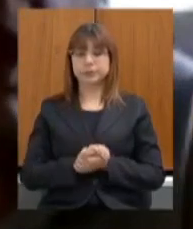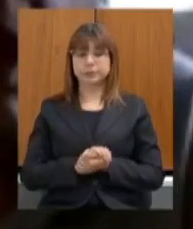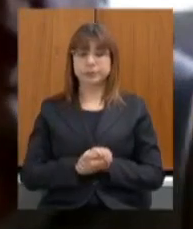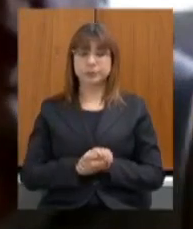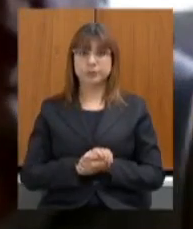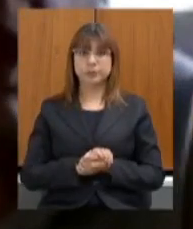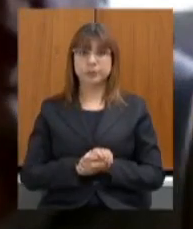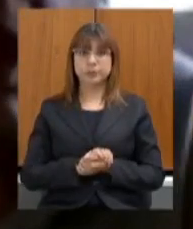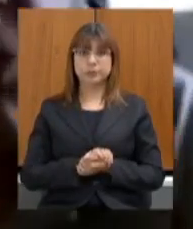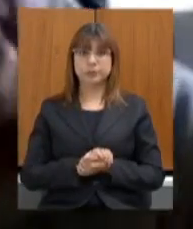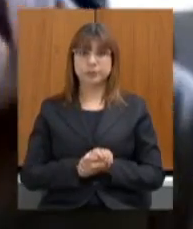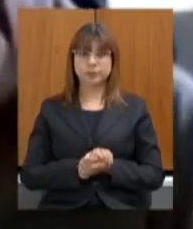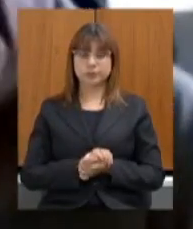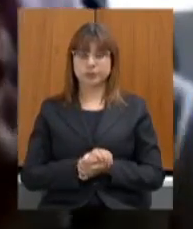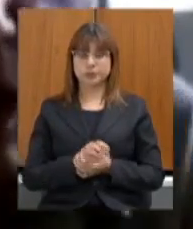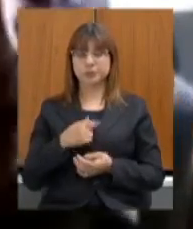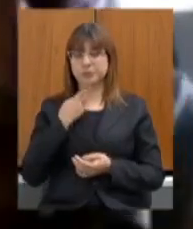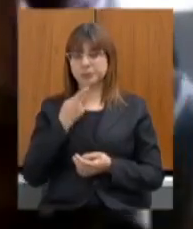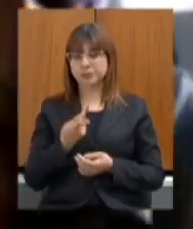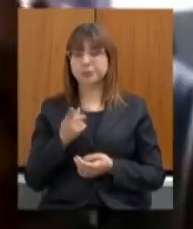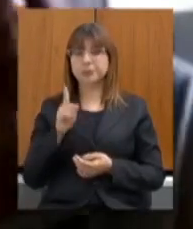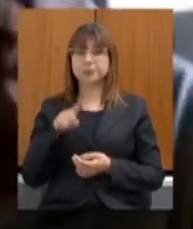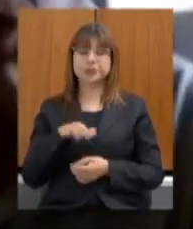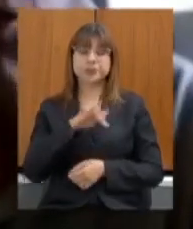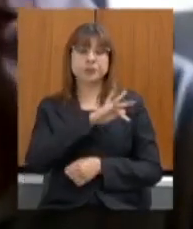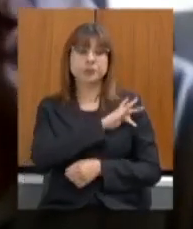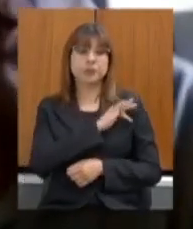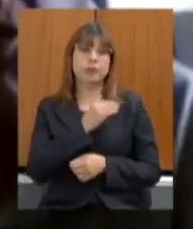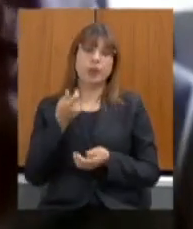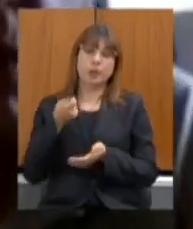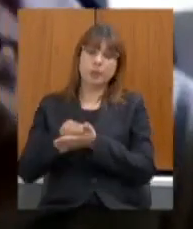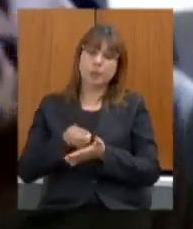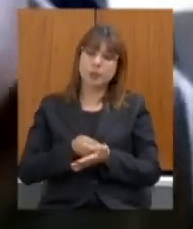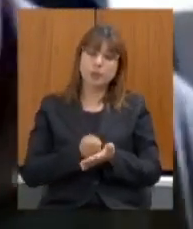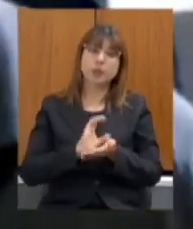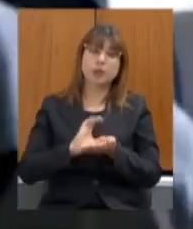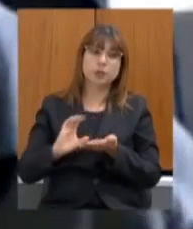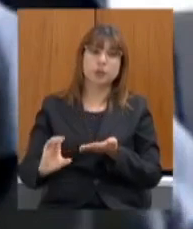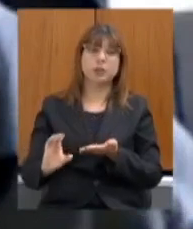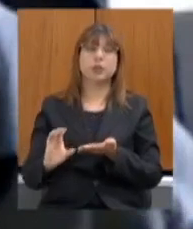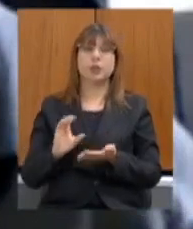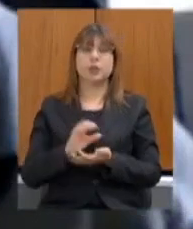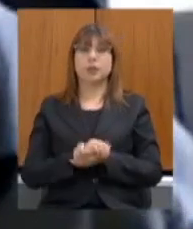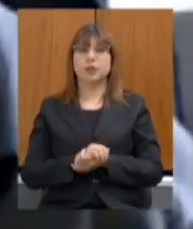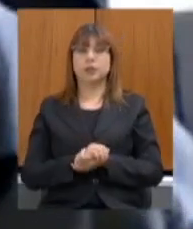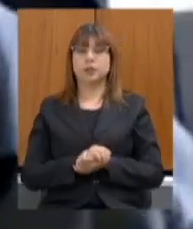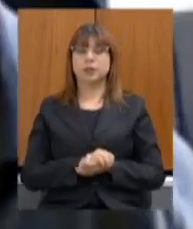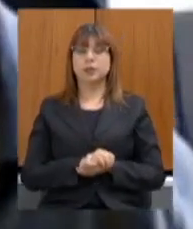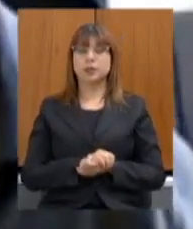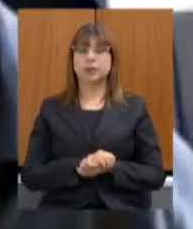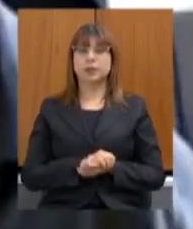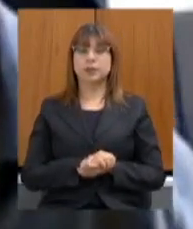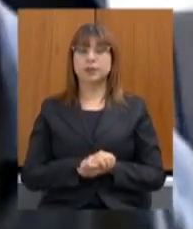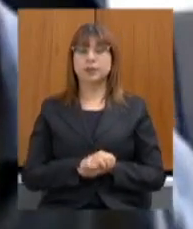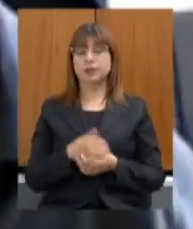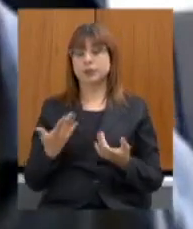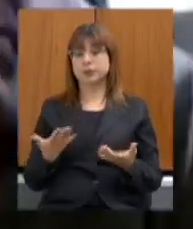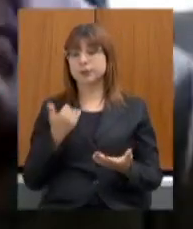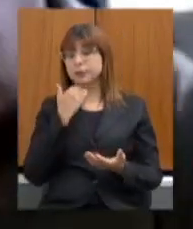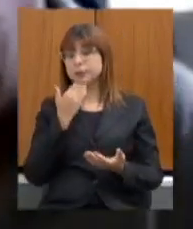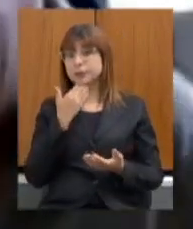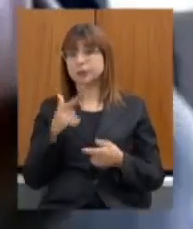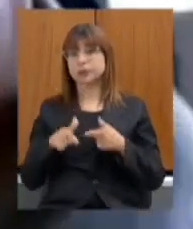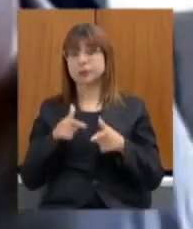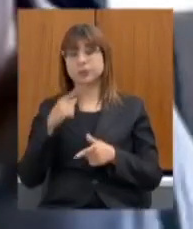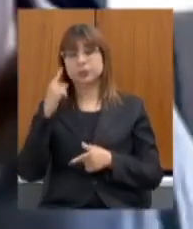Estou falando dos incentivos fiscais em todas as contribuições, o reintegra, e vai. Então, não adianta trabalhar